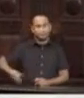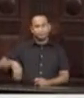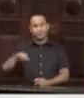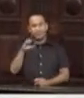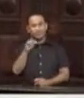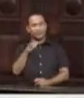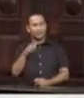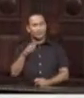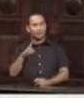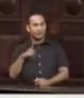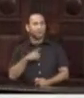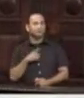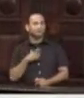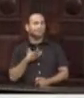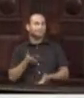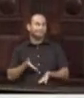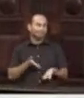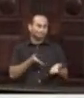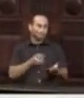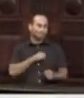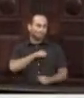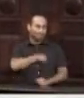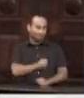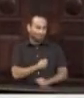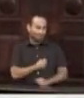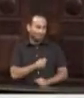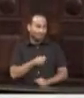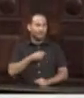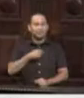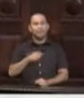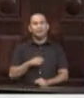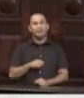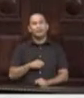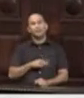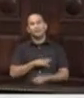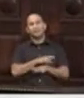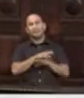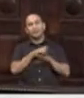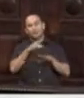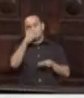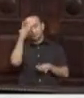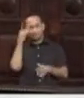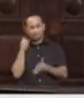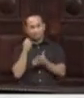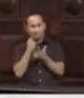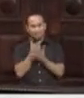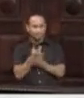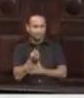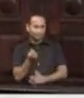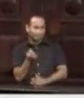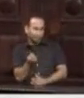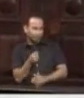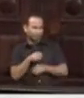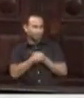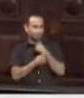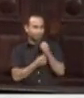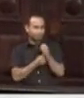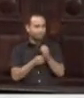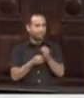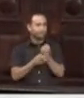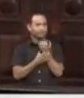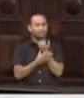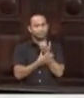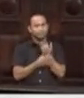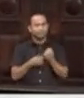concedia incentivos fiscais, por outro, comprava dezenas de milhões de reais em joias com as mesmas joalherias que